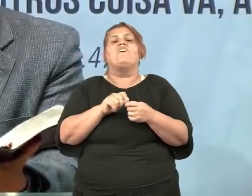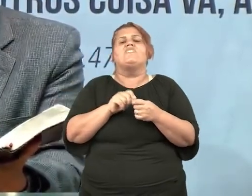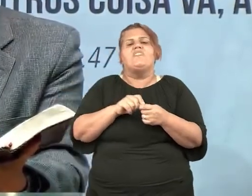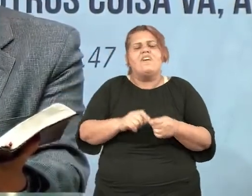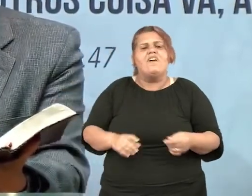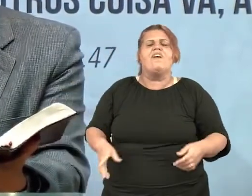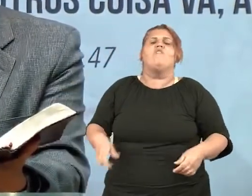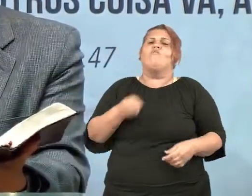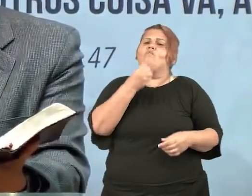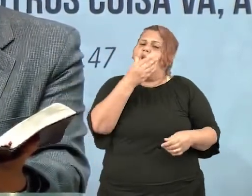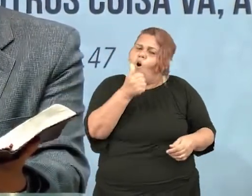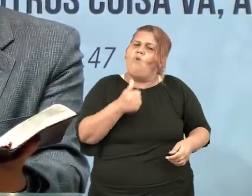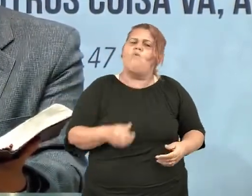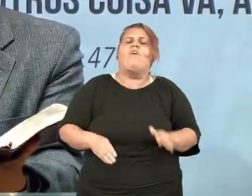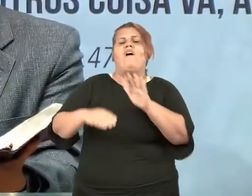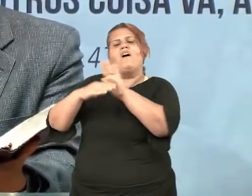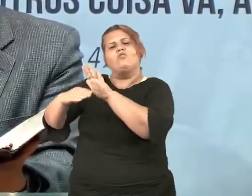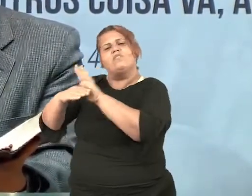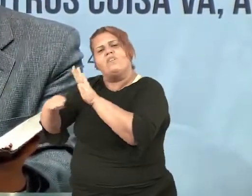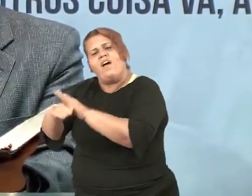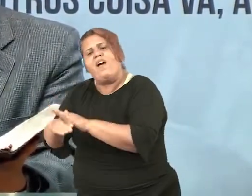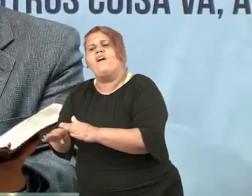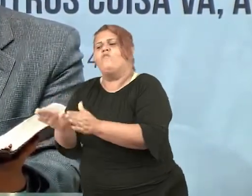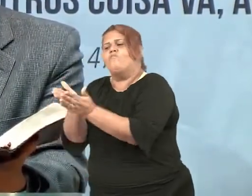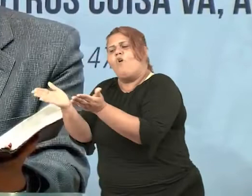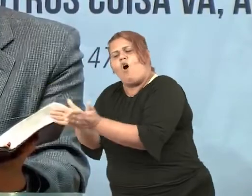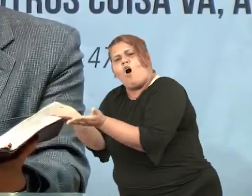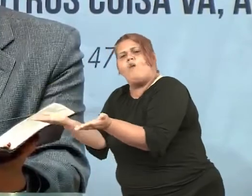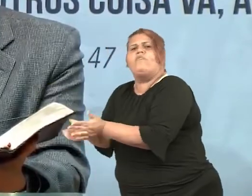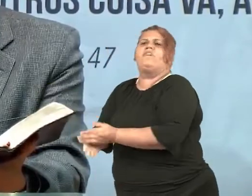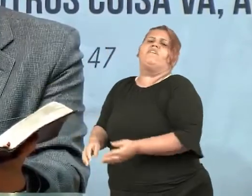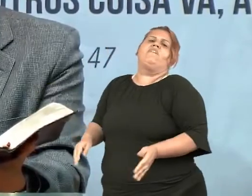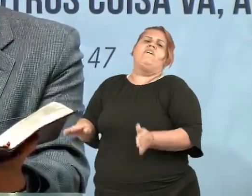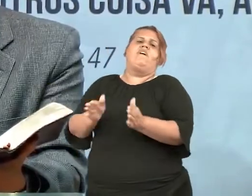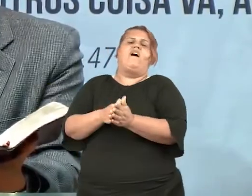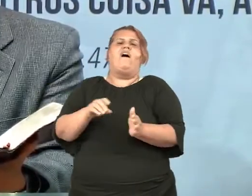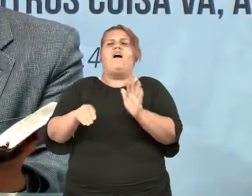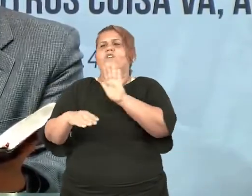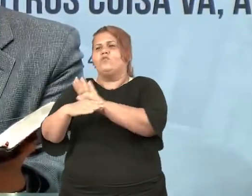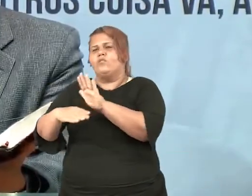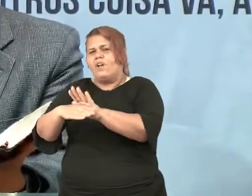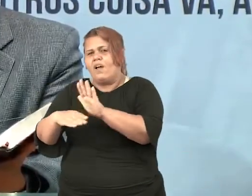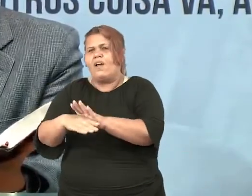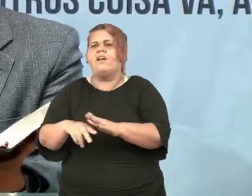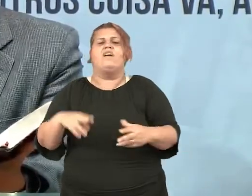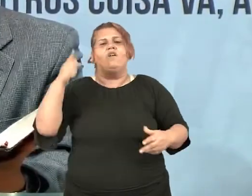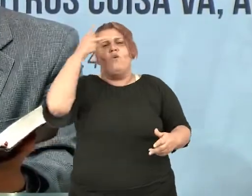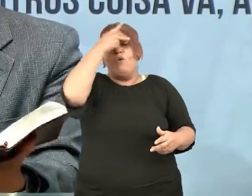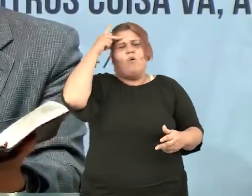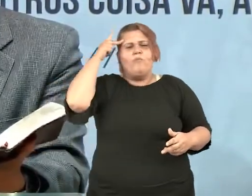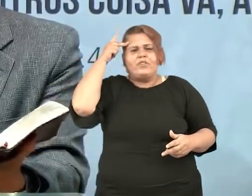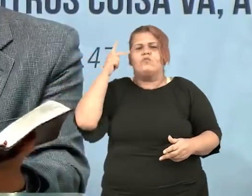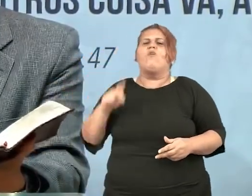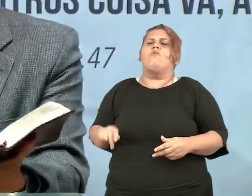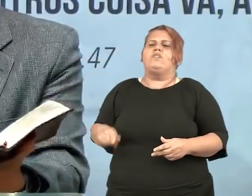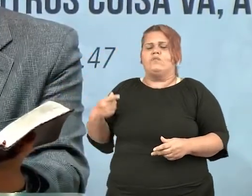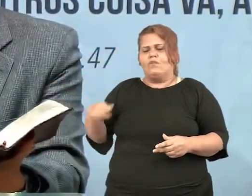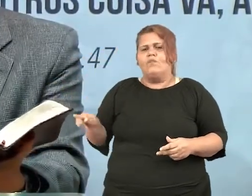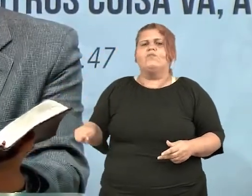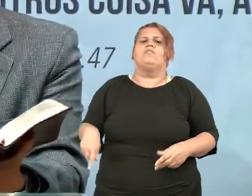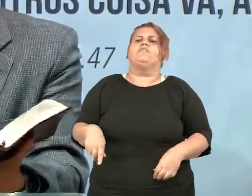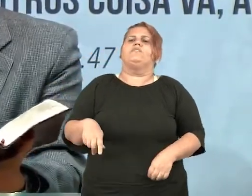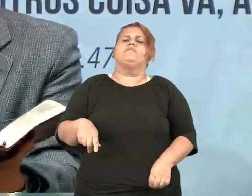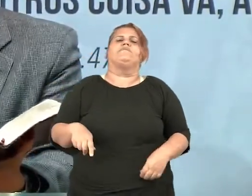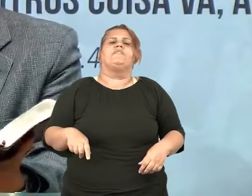de você não deixar de fazer o bem, porque tudo que Deus bota na sua mão, não é apenas para você comer todas as sementes,